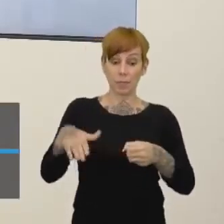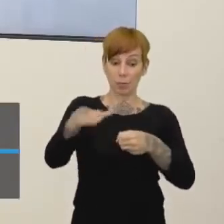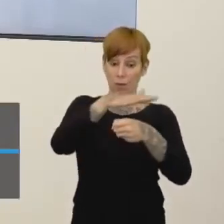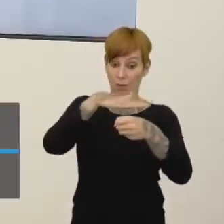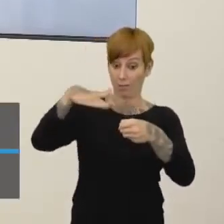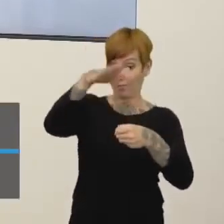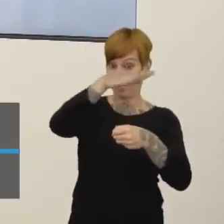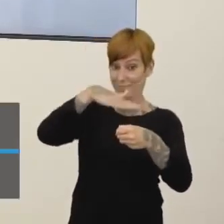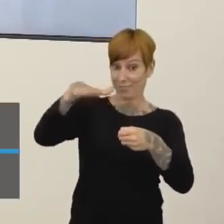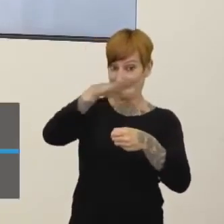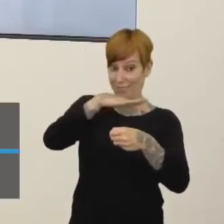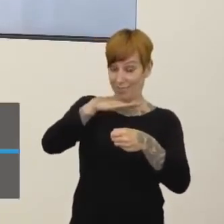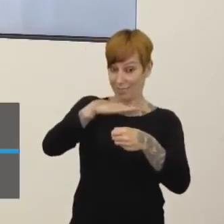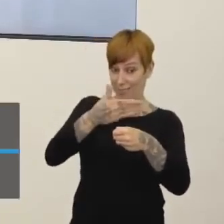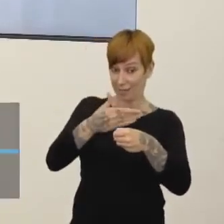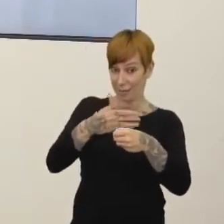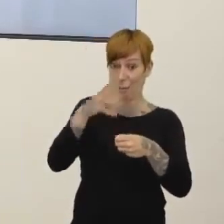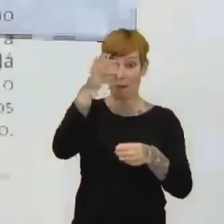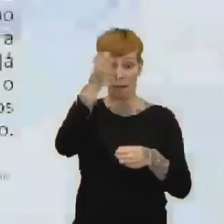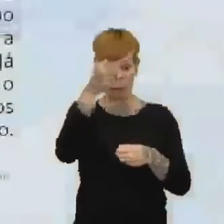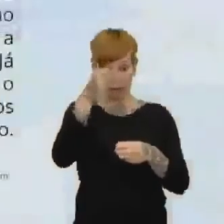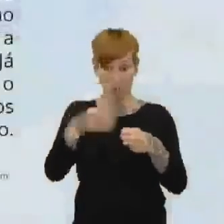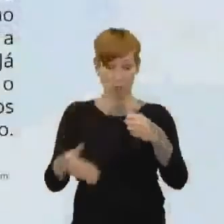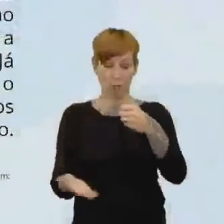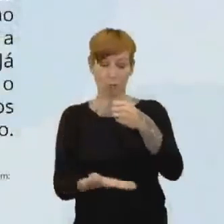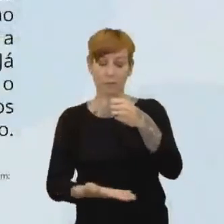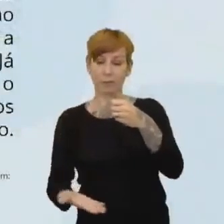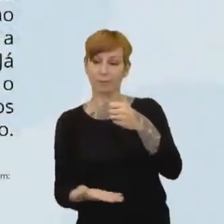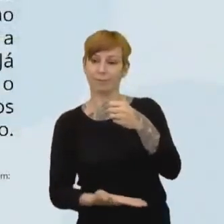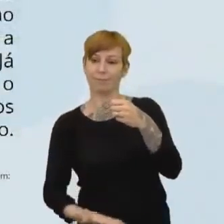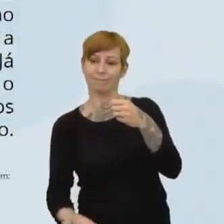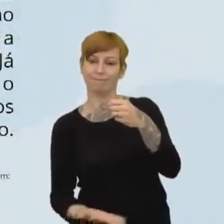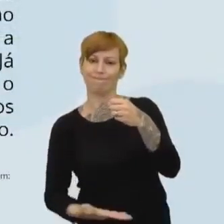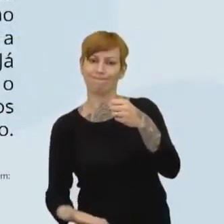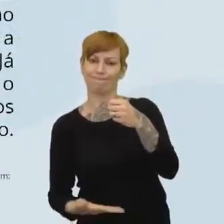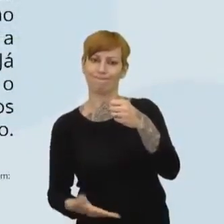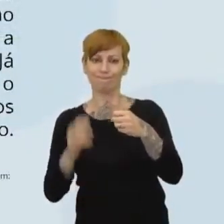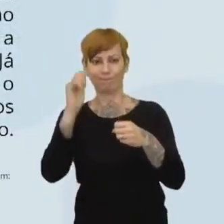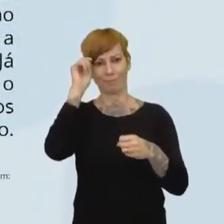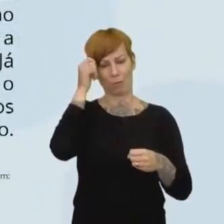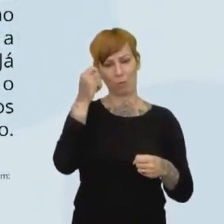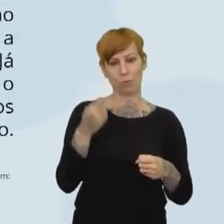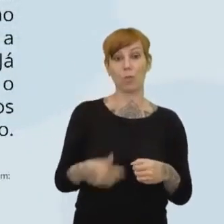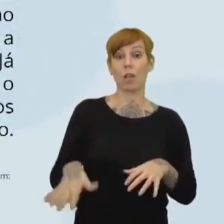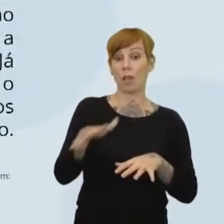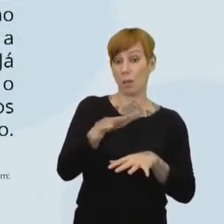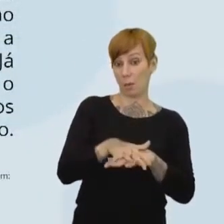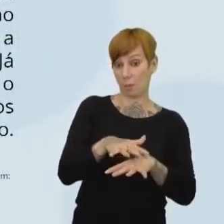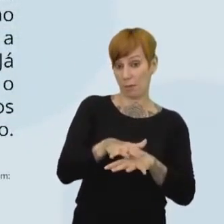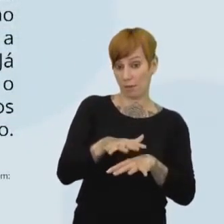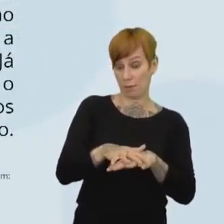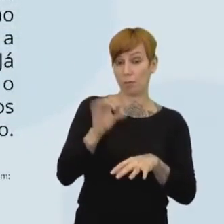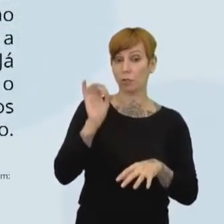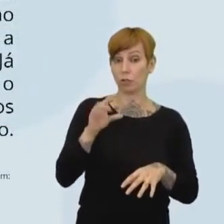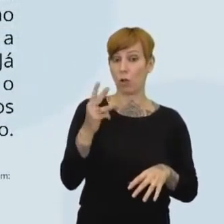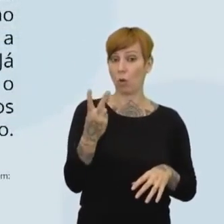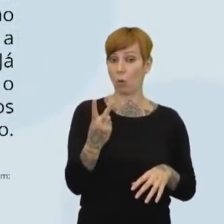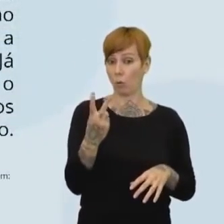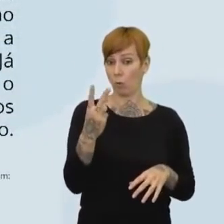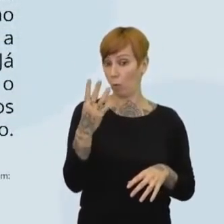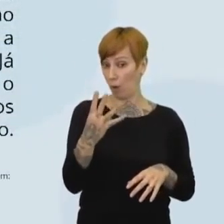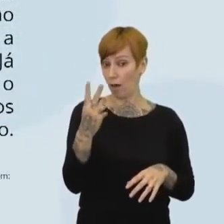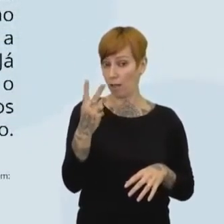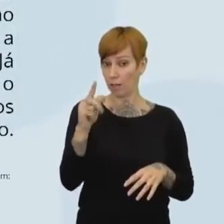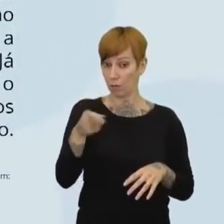dizendo, tá bom? Só estou interpretando. Em matemática, 42,1% dos alunos negros e 36,3%